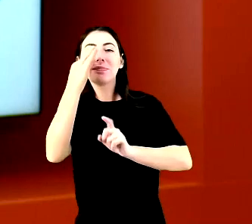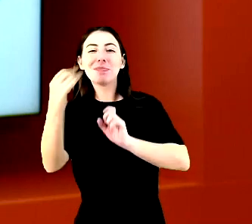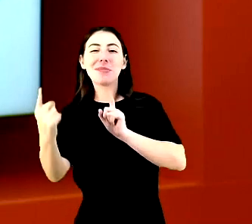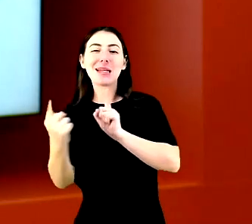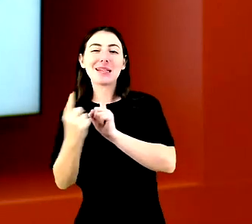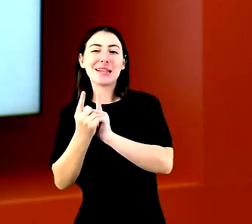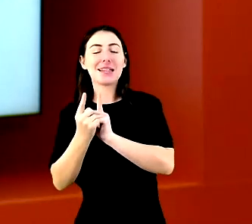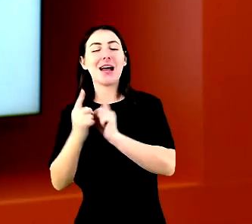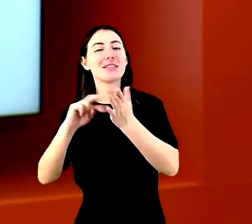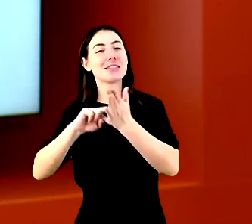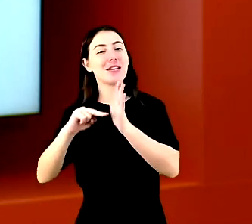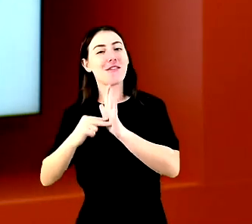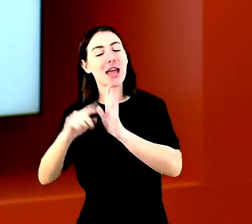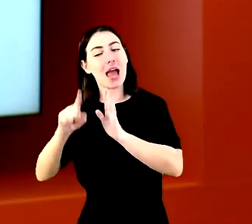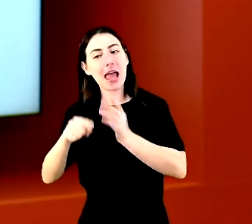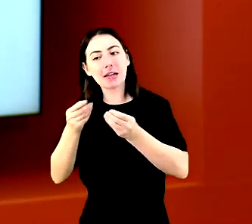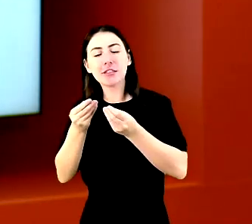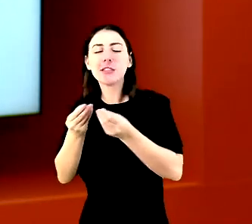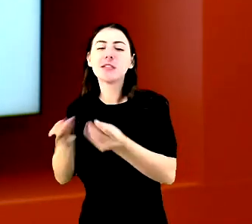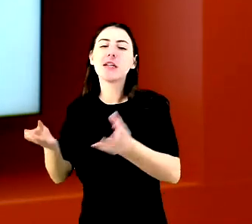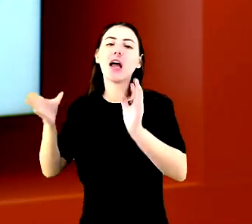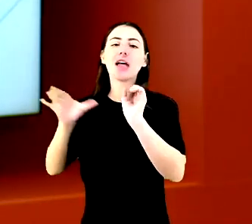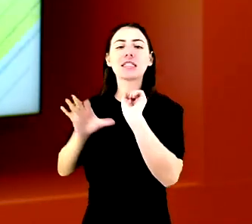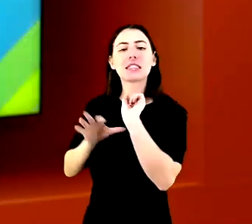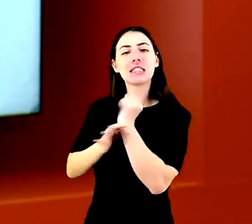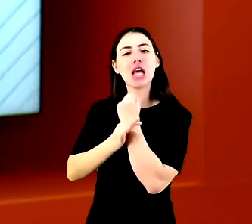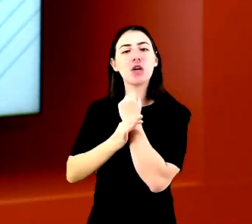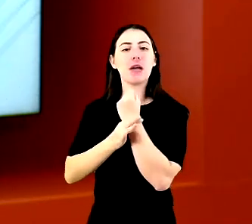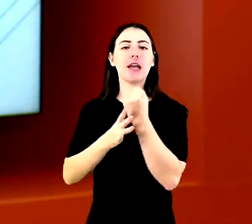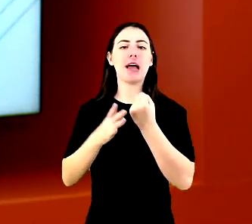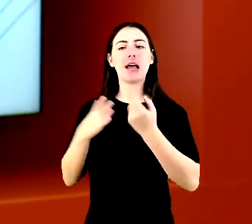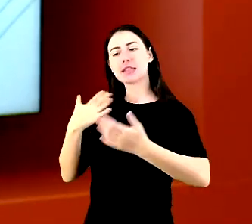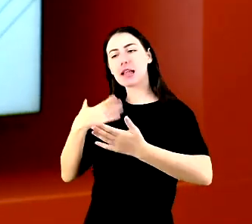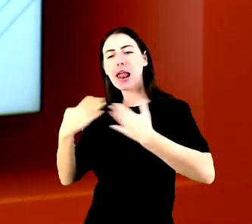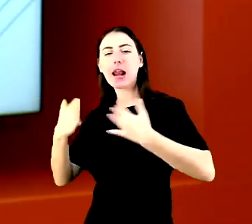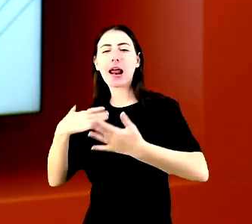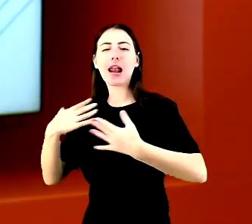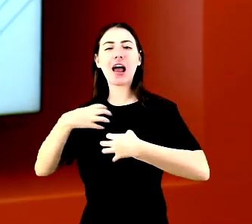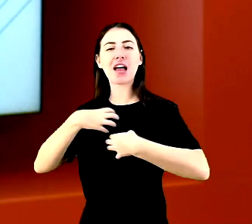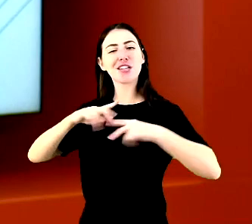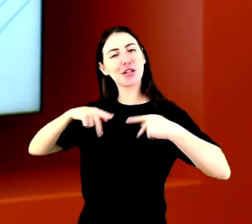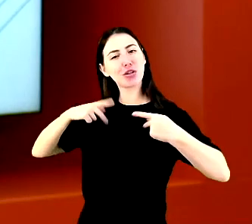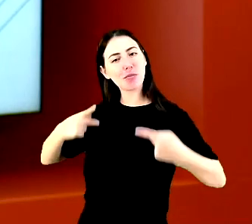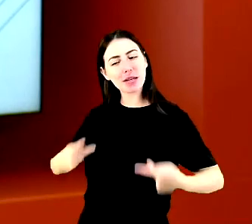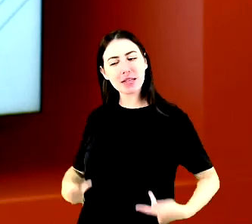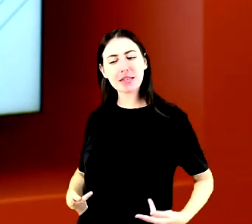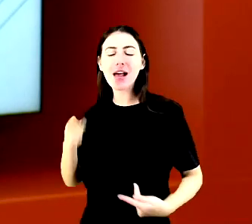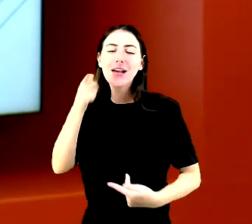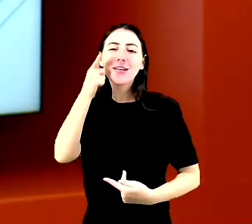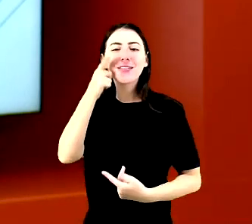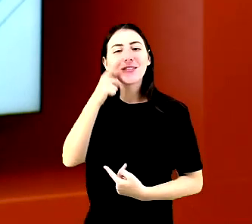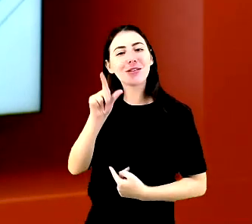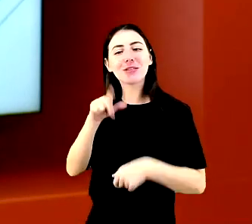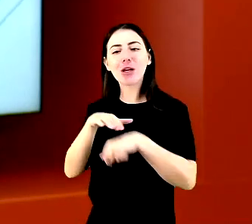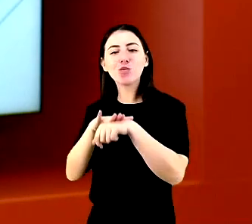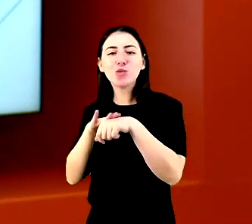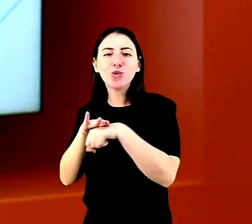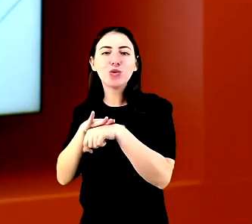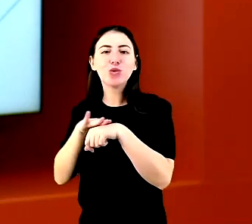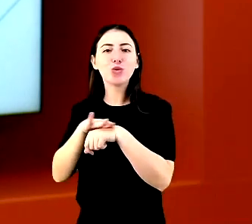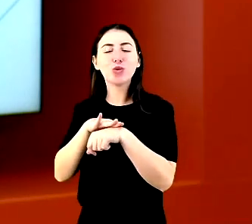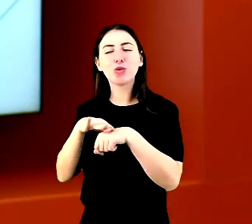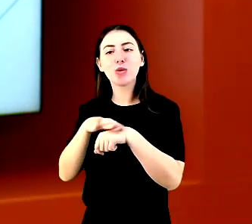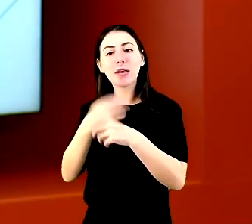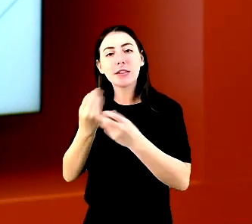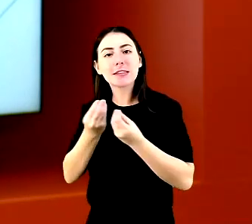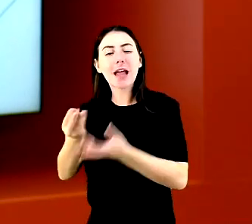que você acredita ainda que um atendimento humanizado, junto com a parte do digital, de fato, é o melhor